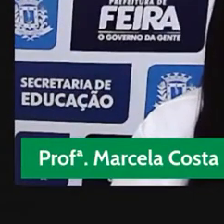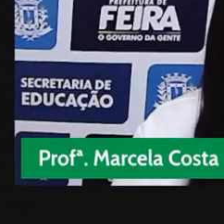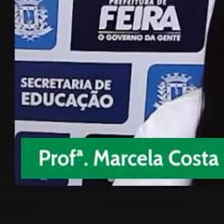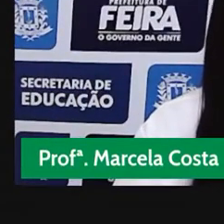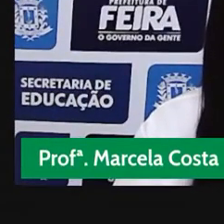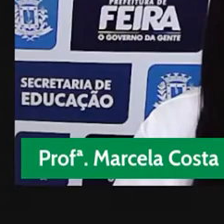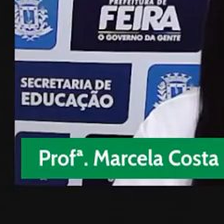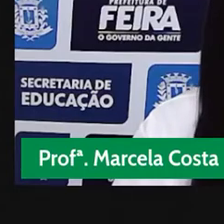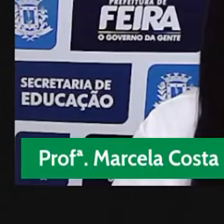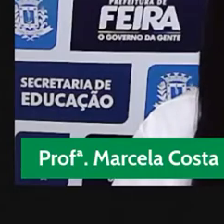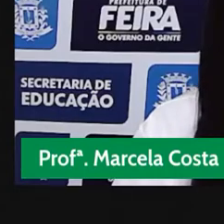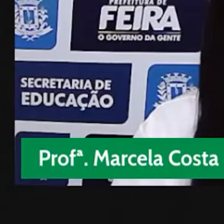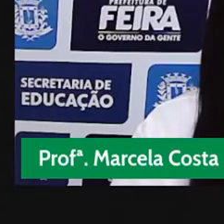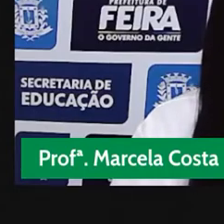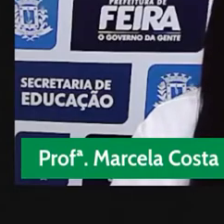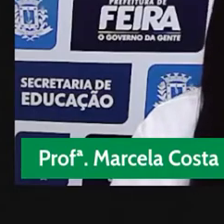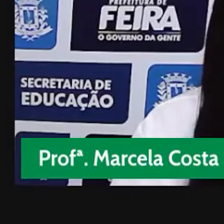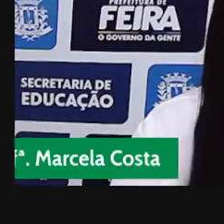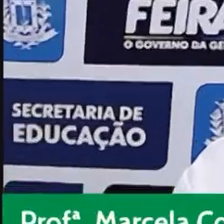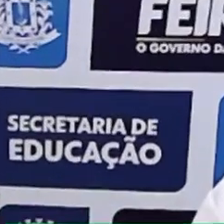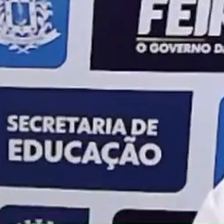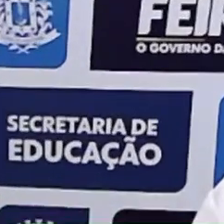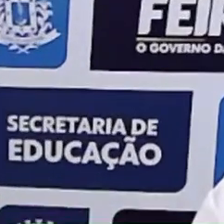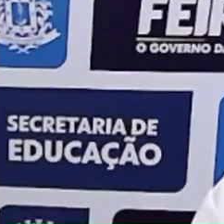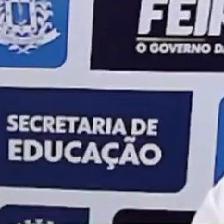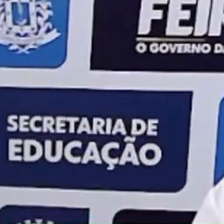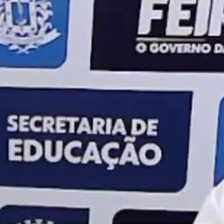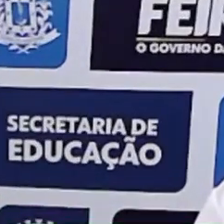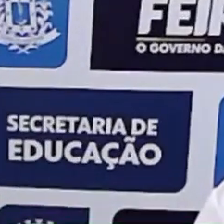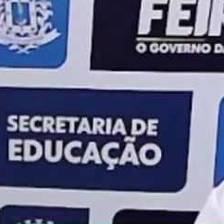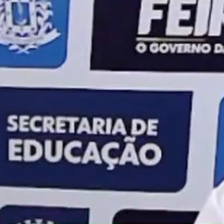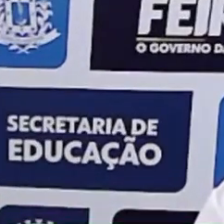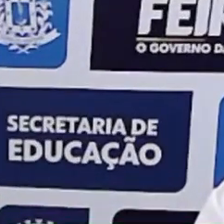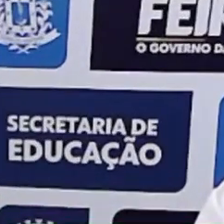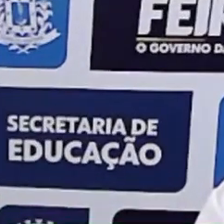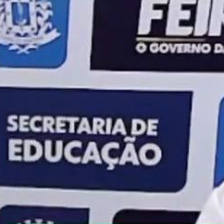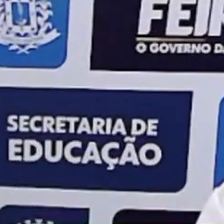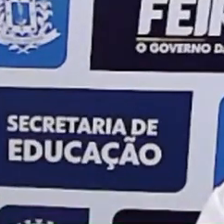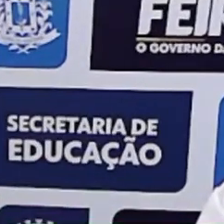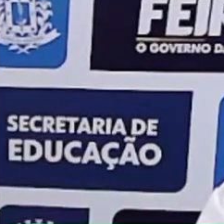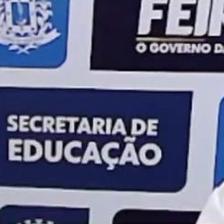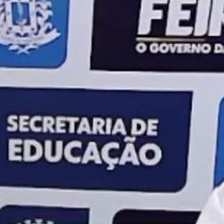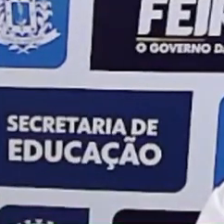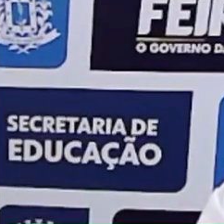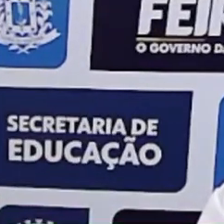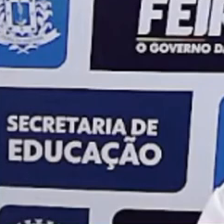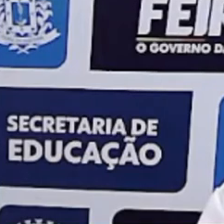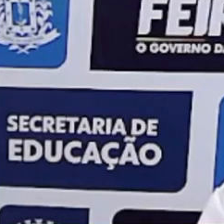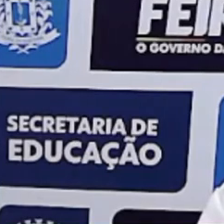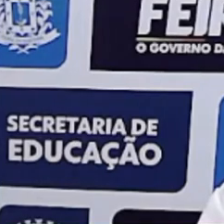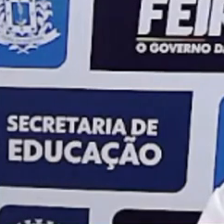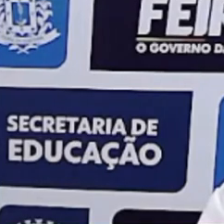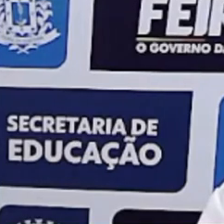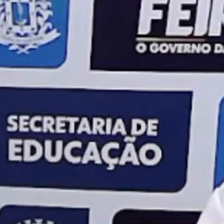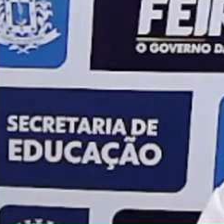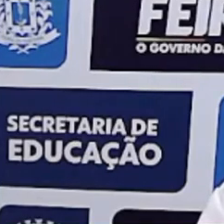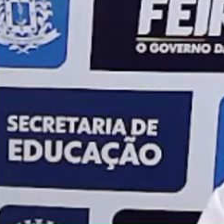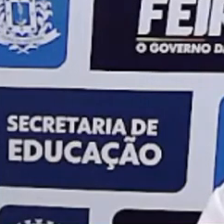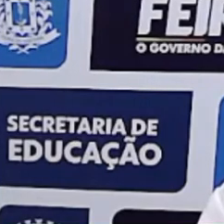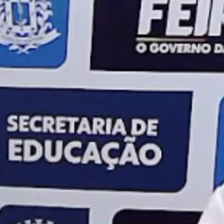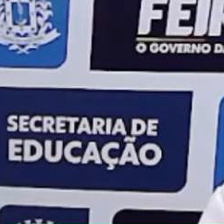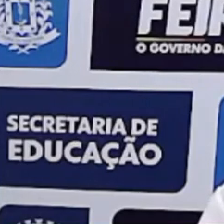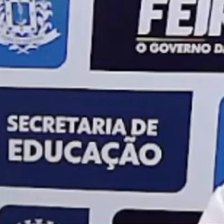Pela capa, o que é que vocês imaginam que vai passando nessa história?